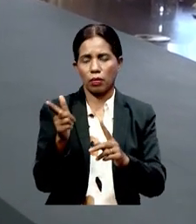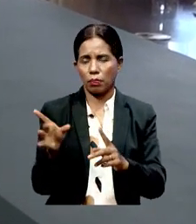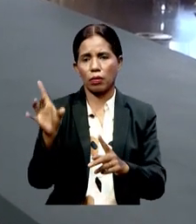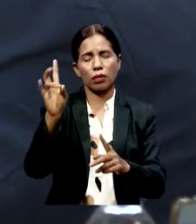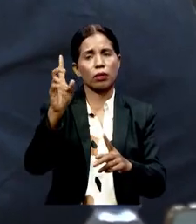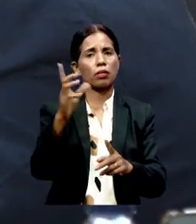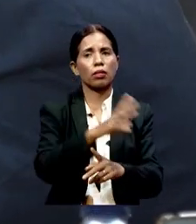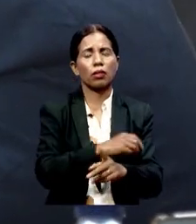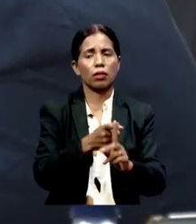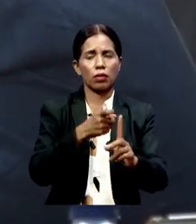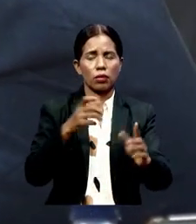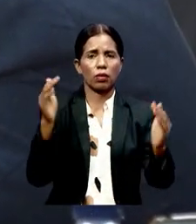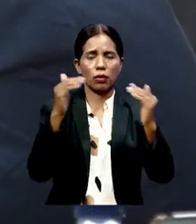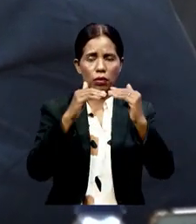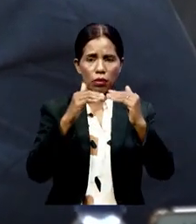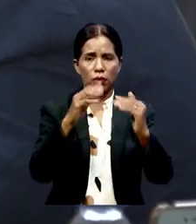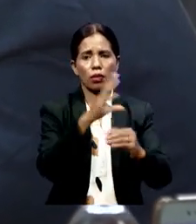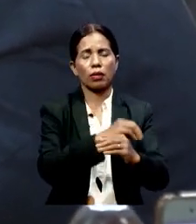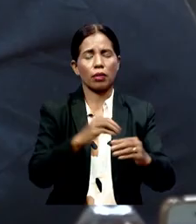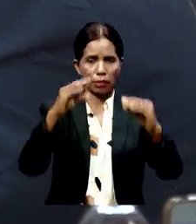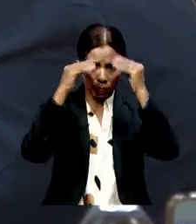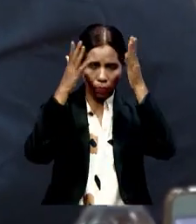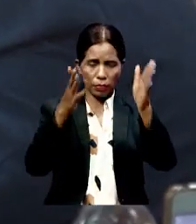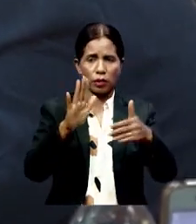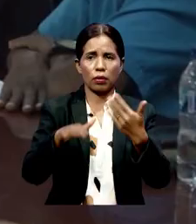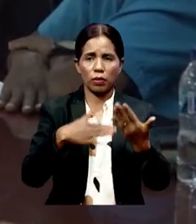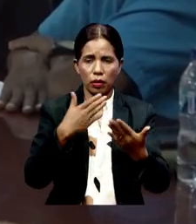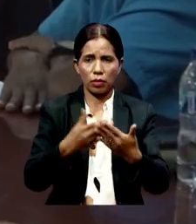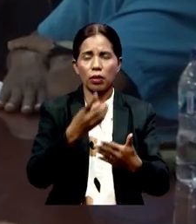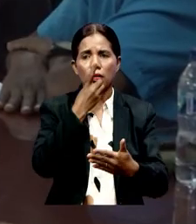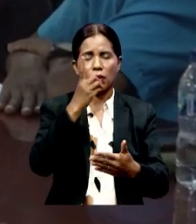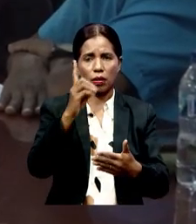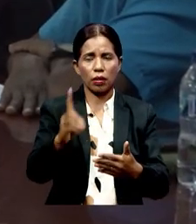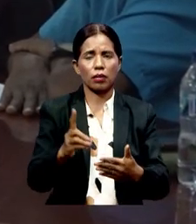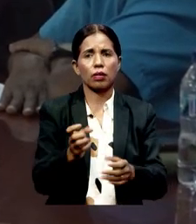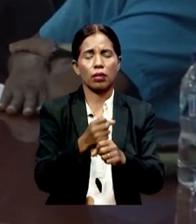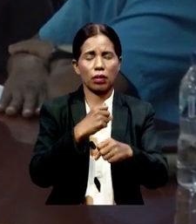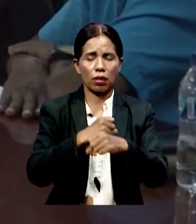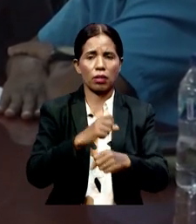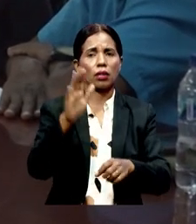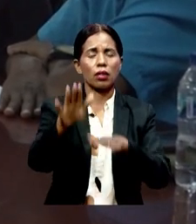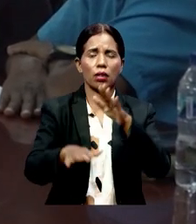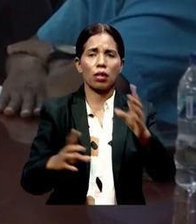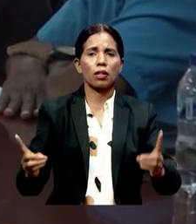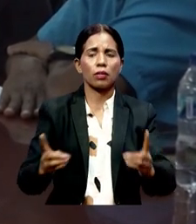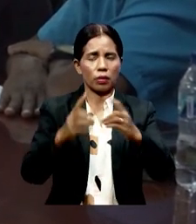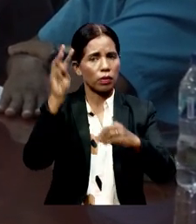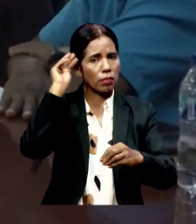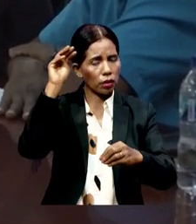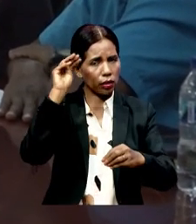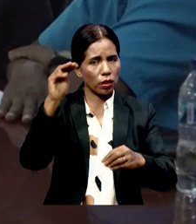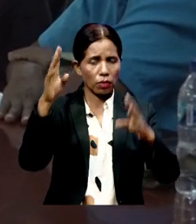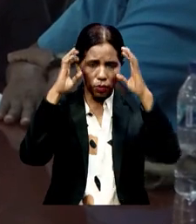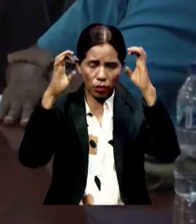laisne, li husi conferência imprensa, professor contratado Sira declara, se halo manifestação hasoro ministério, bain hira